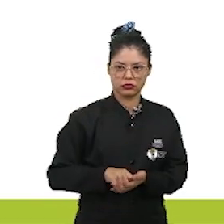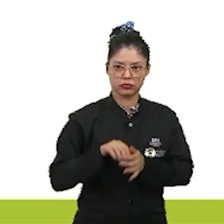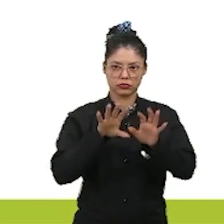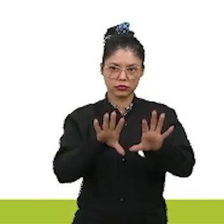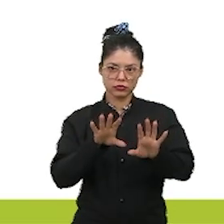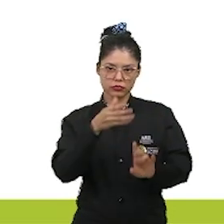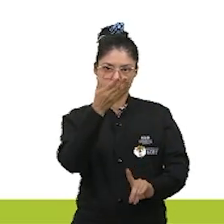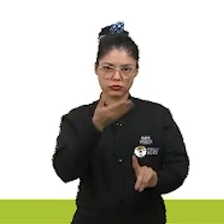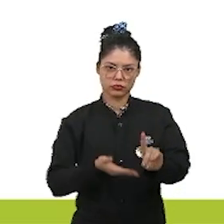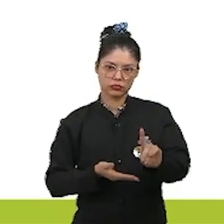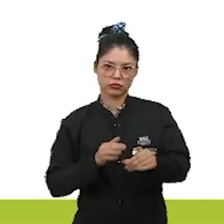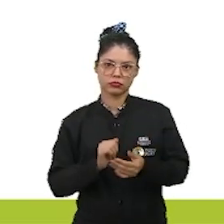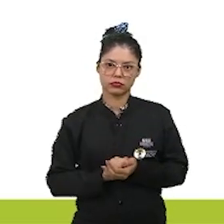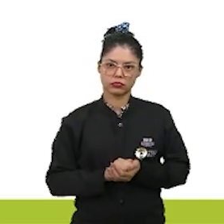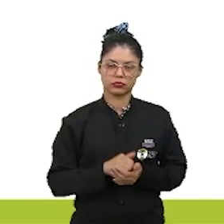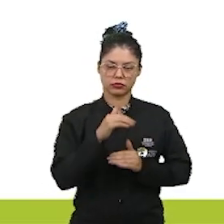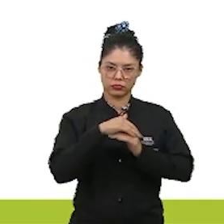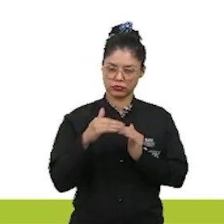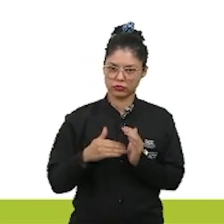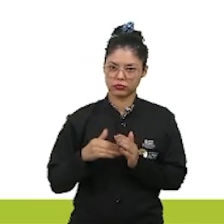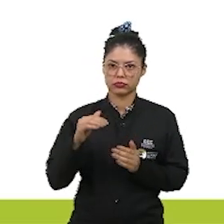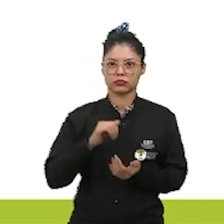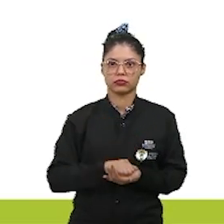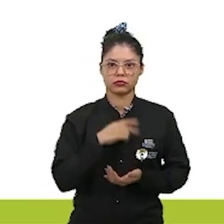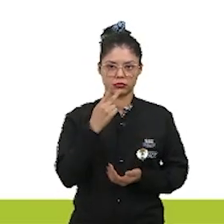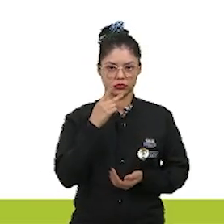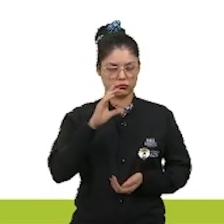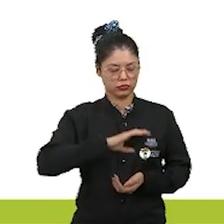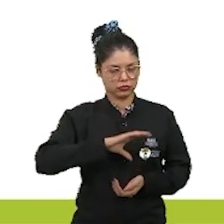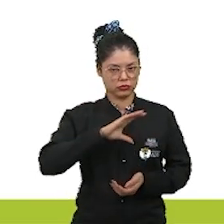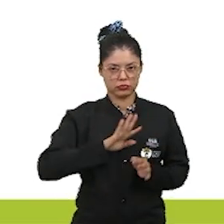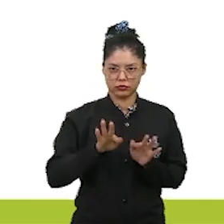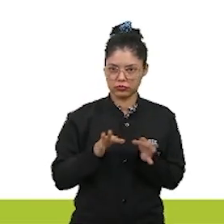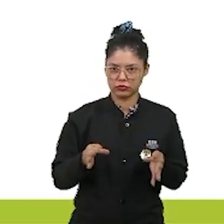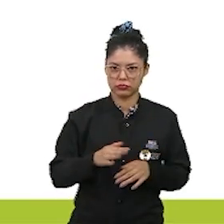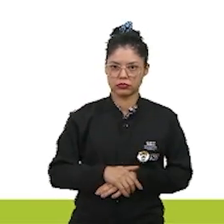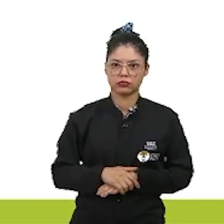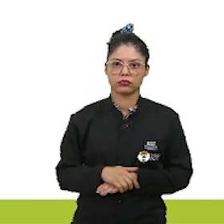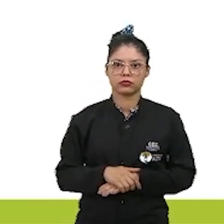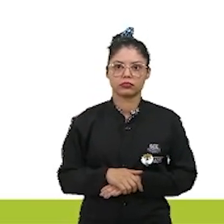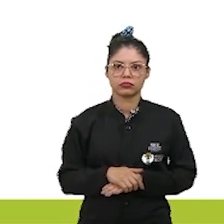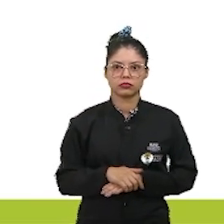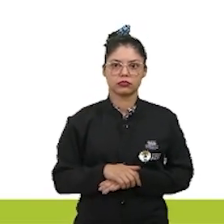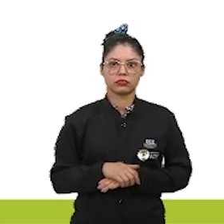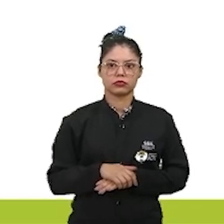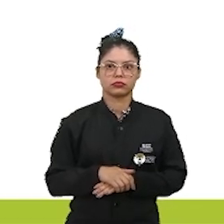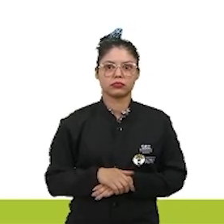Isso representa tudo. Diz em um português simples,